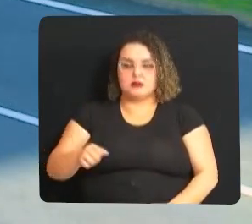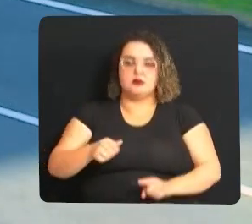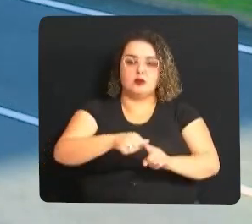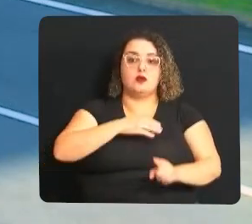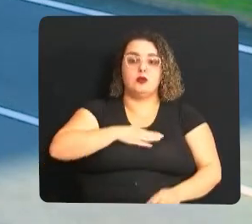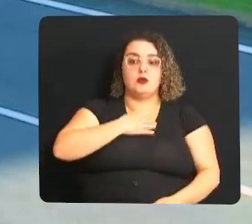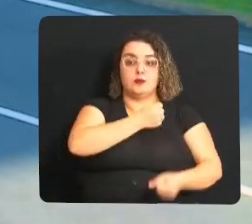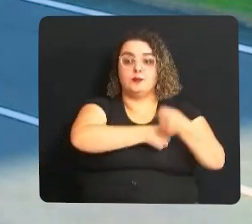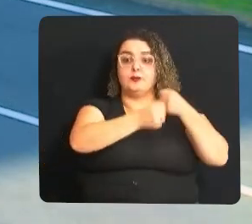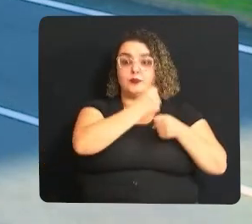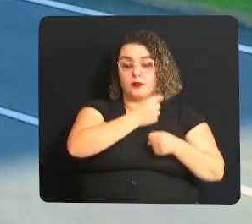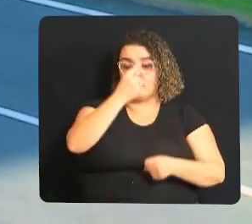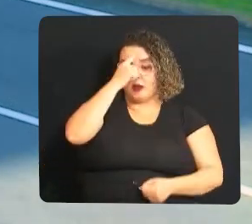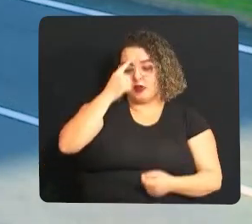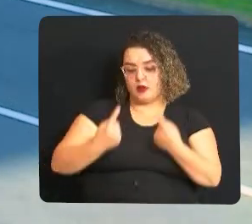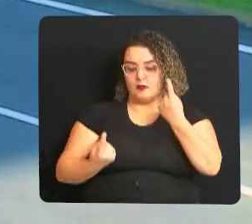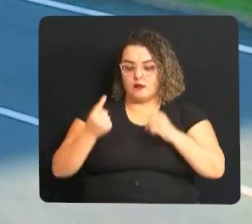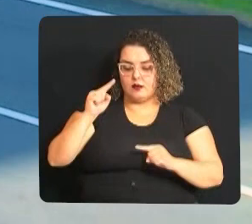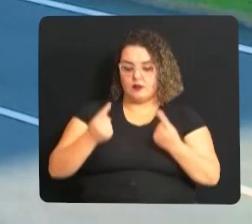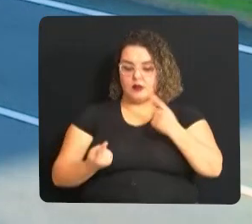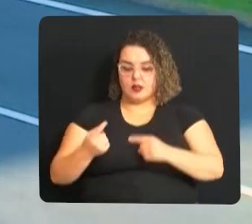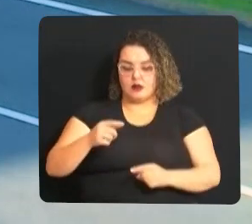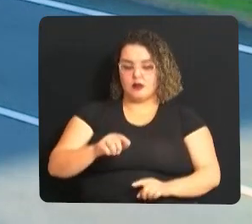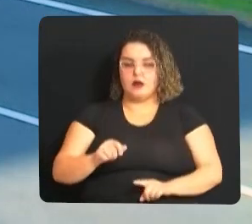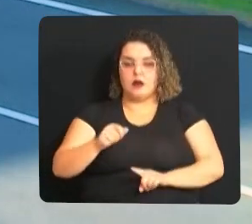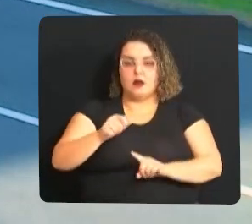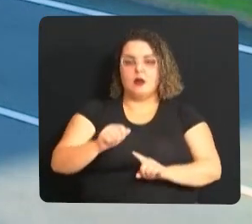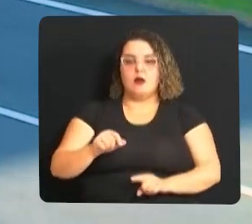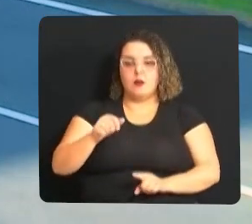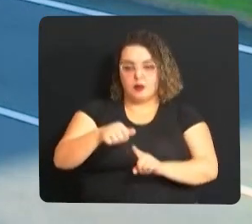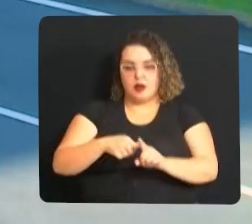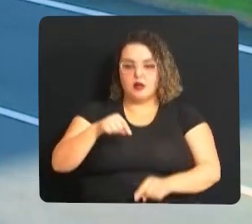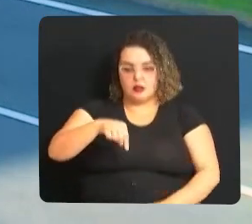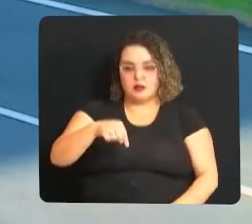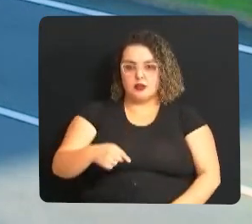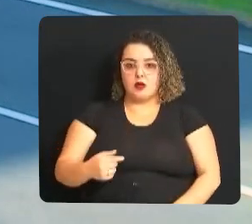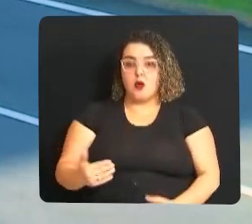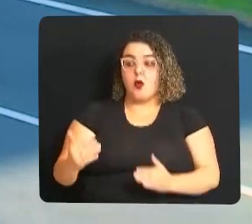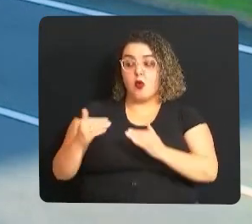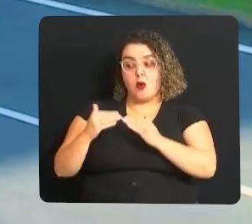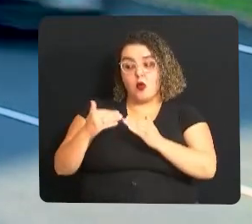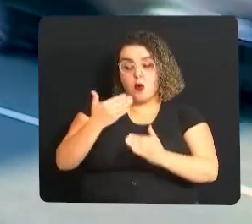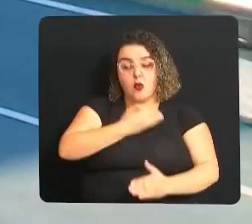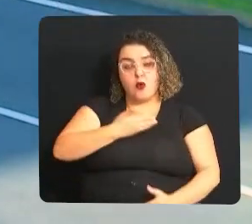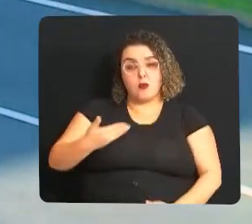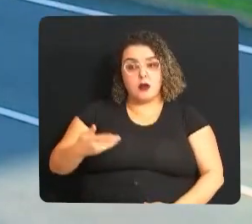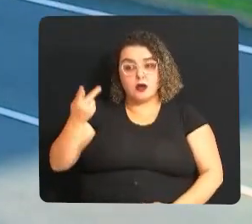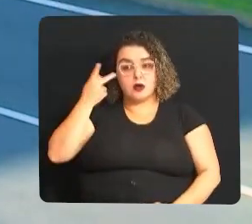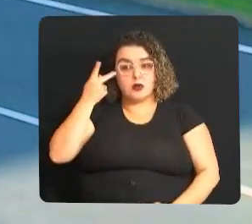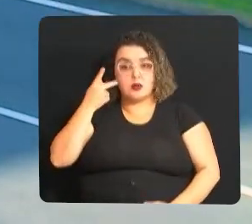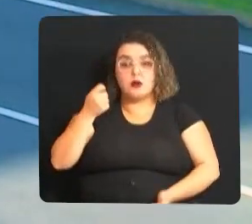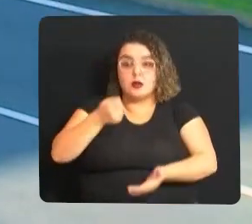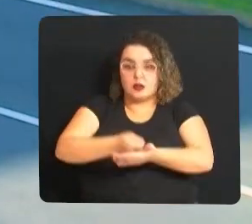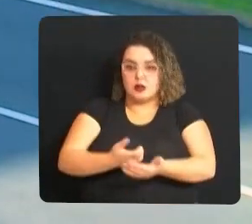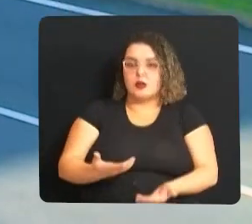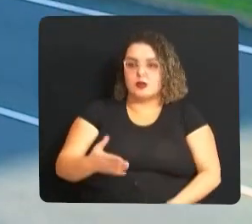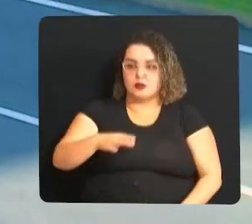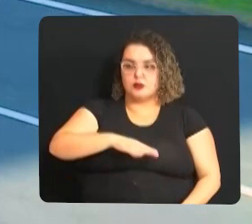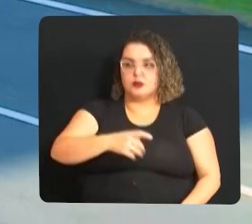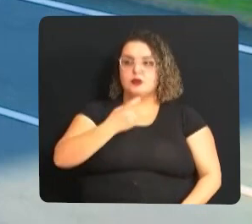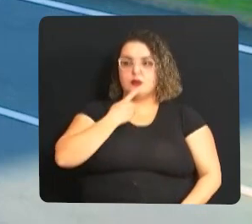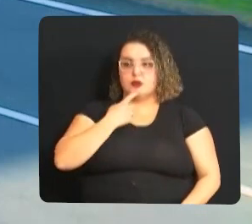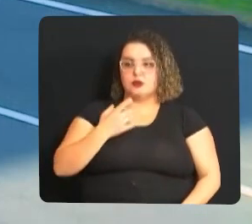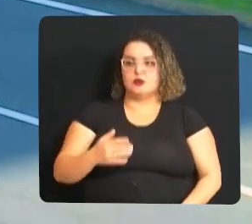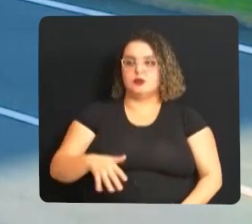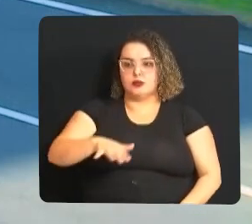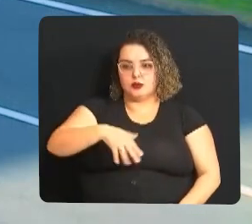Em fevereiro deste ano, a cidade firmou um convênio com o governo de São Paulo, garantindo a colaboração do município nas obras